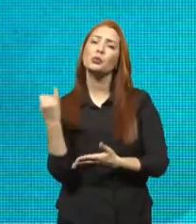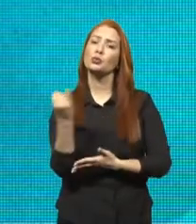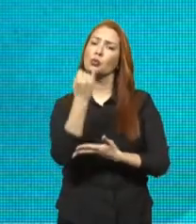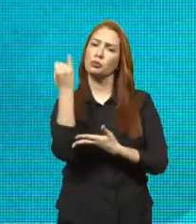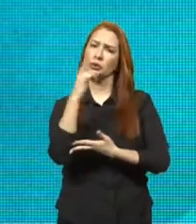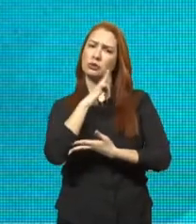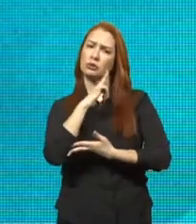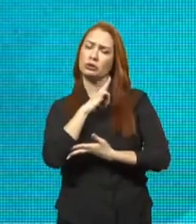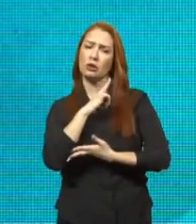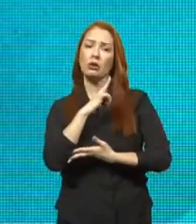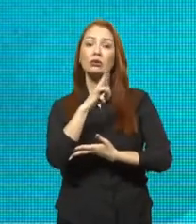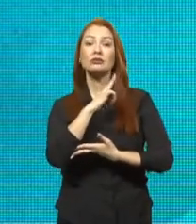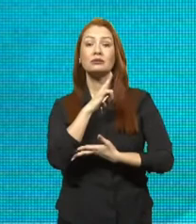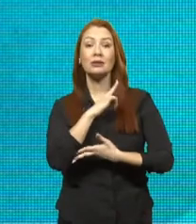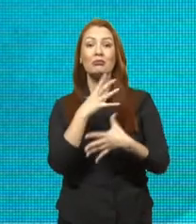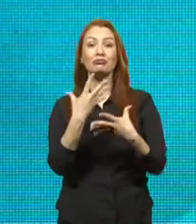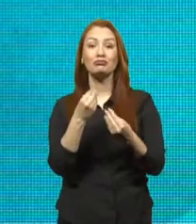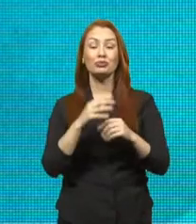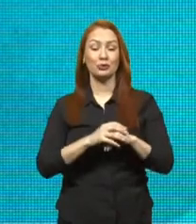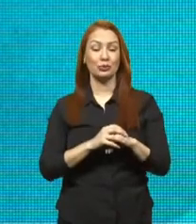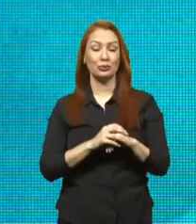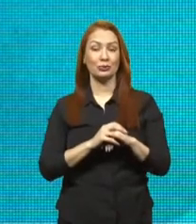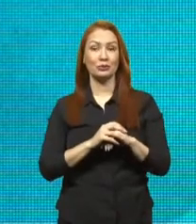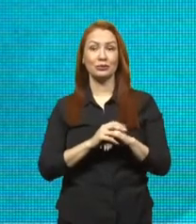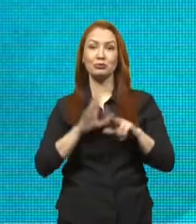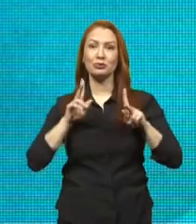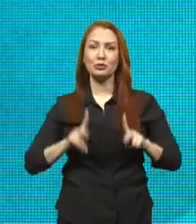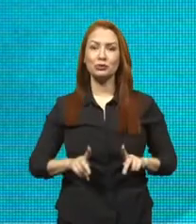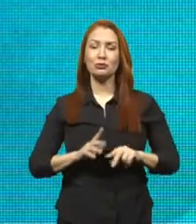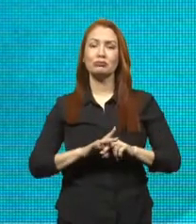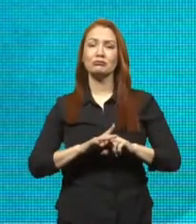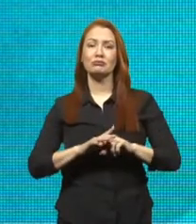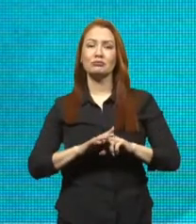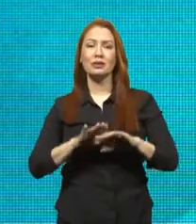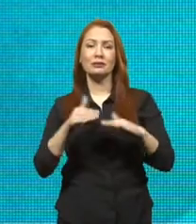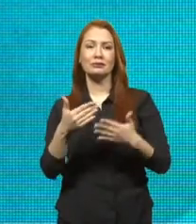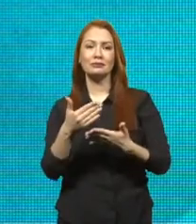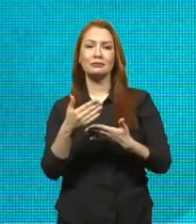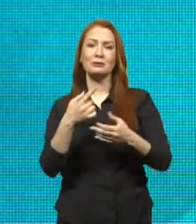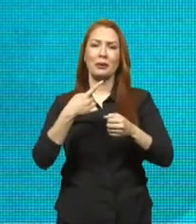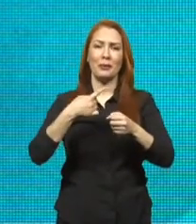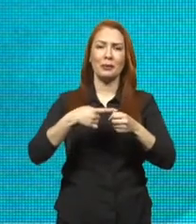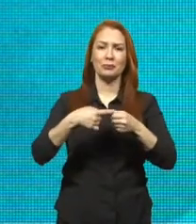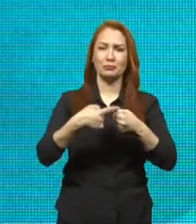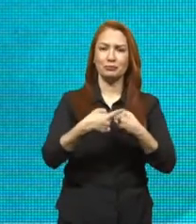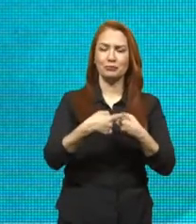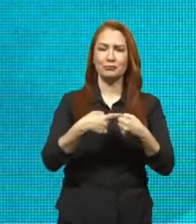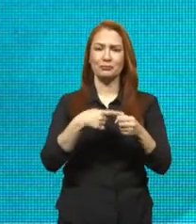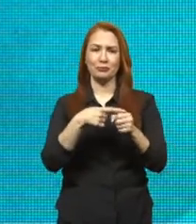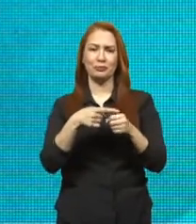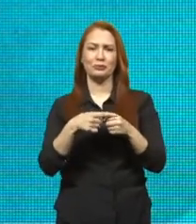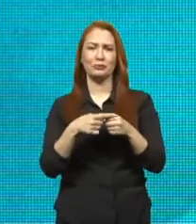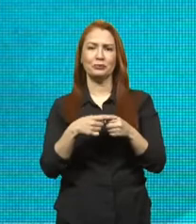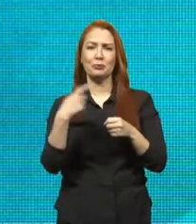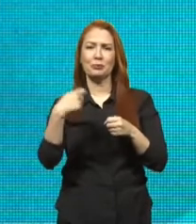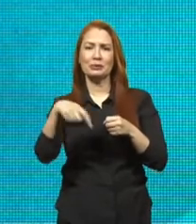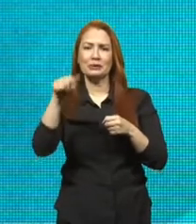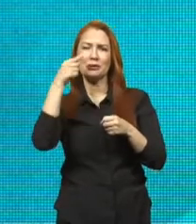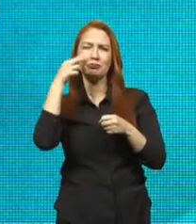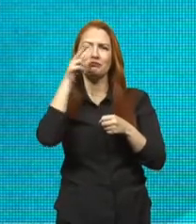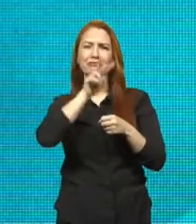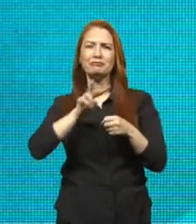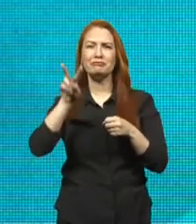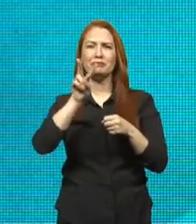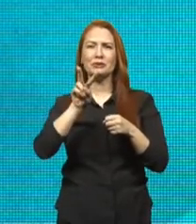recurso humano e que é um serviço a ser prestado para o município que beneficia todo mundo. E que daí começa a fazer essa